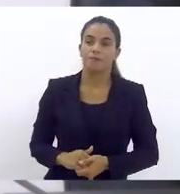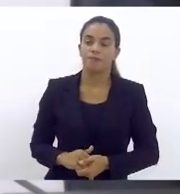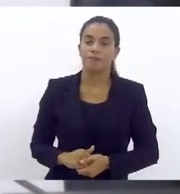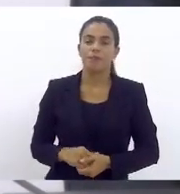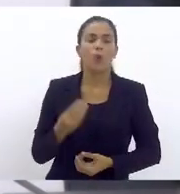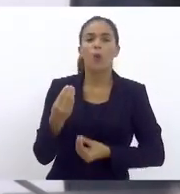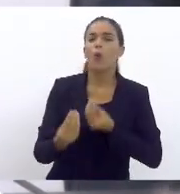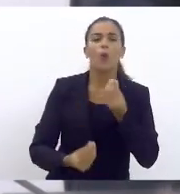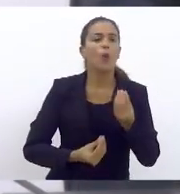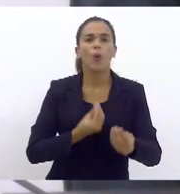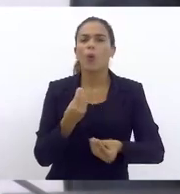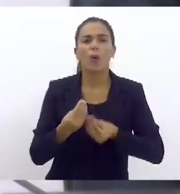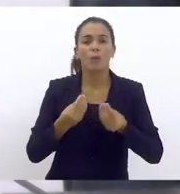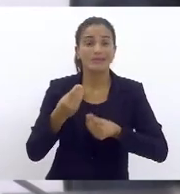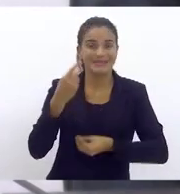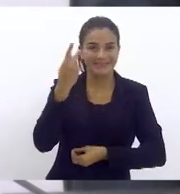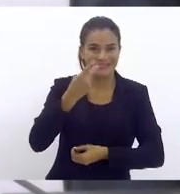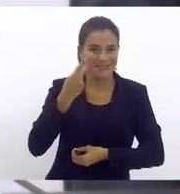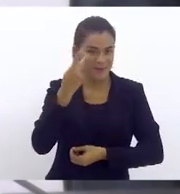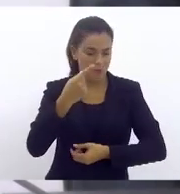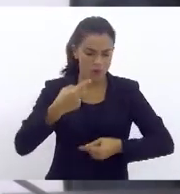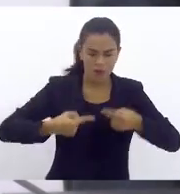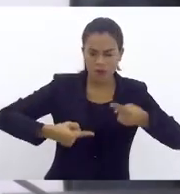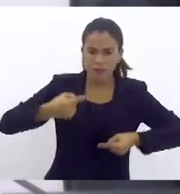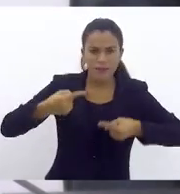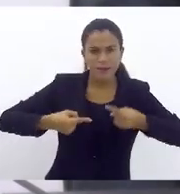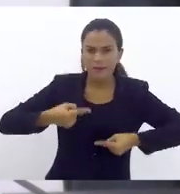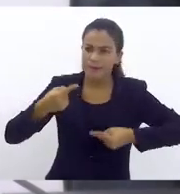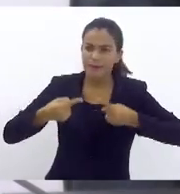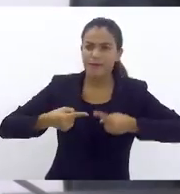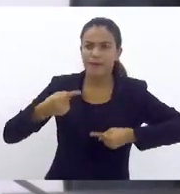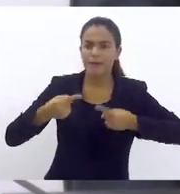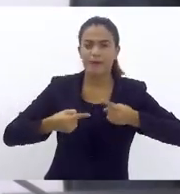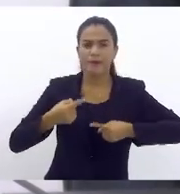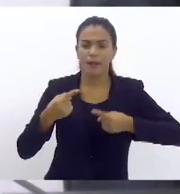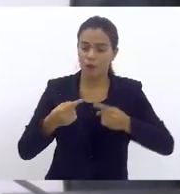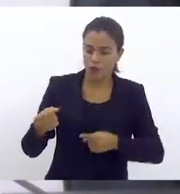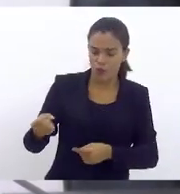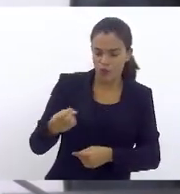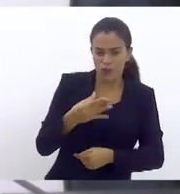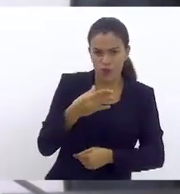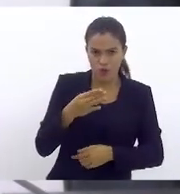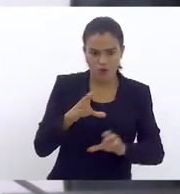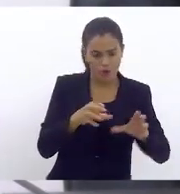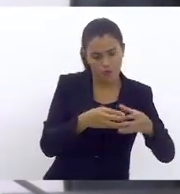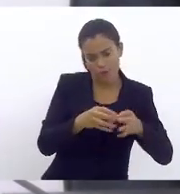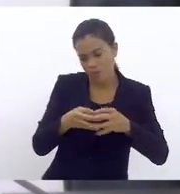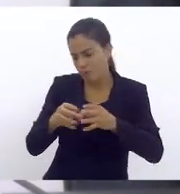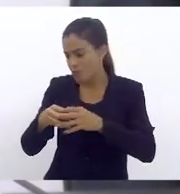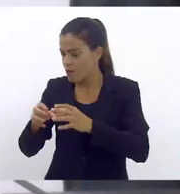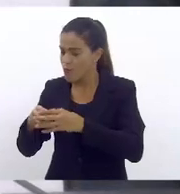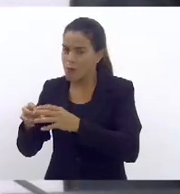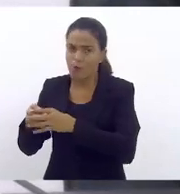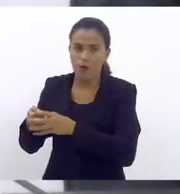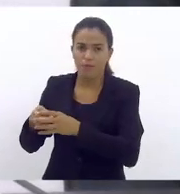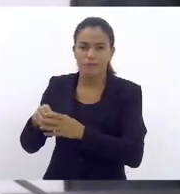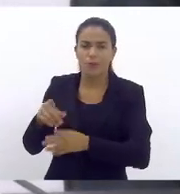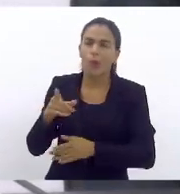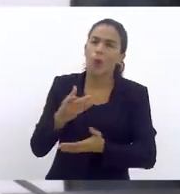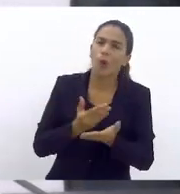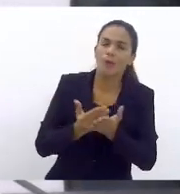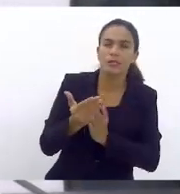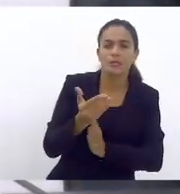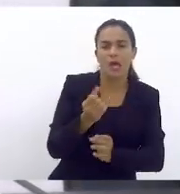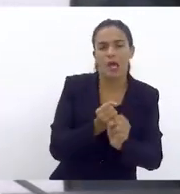como é que essa essa política então é nessa nova conjuntura que se inicia ali nos anos